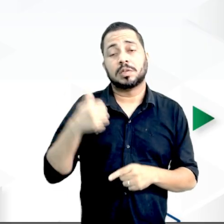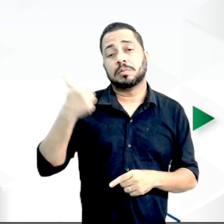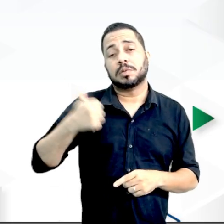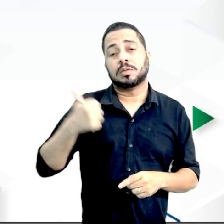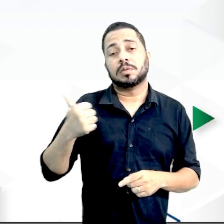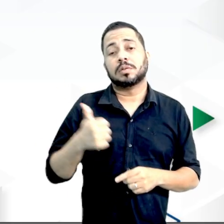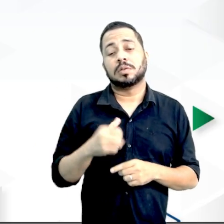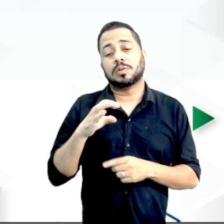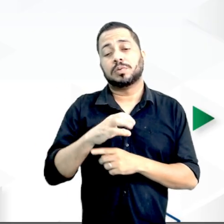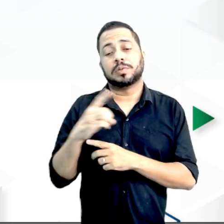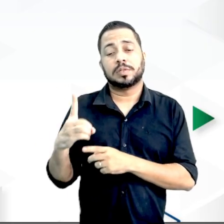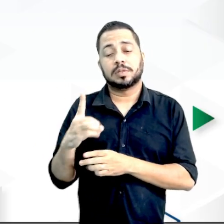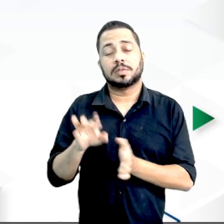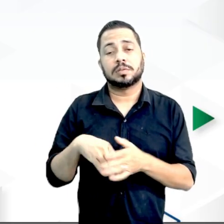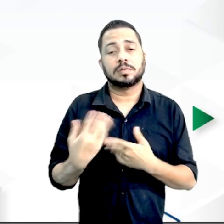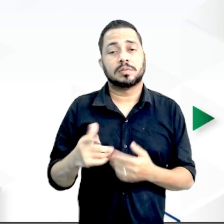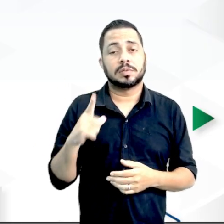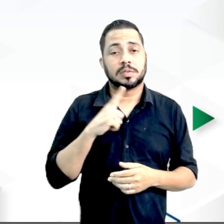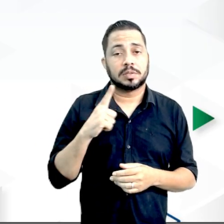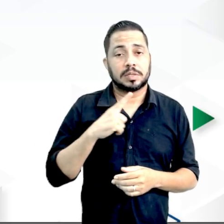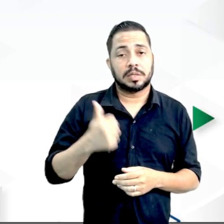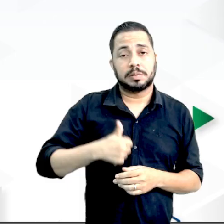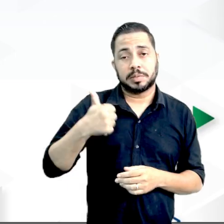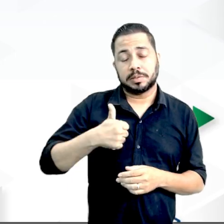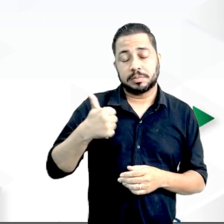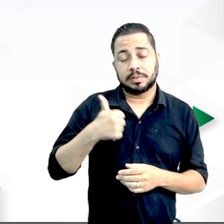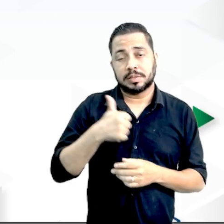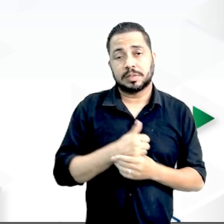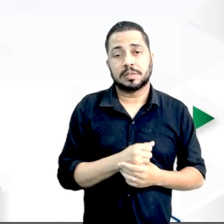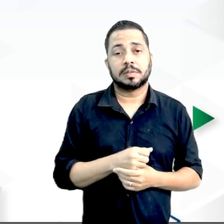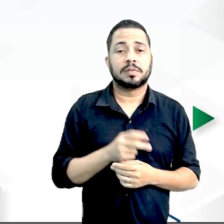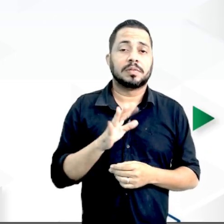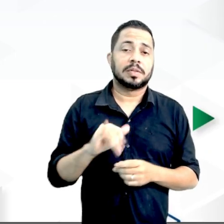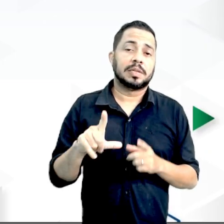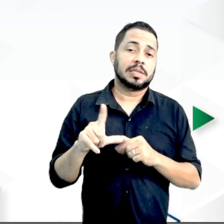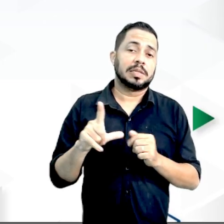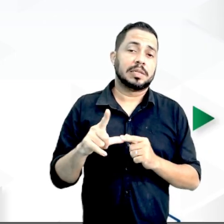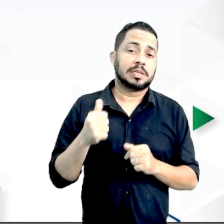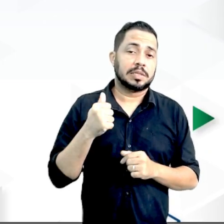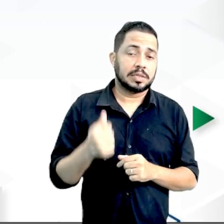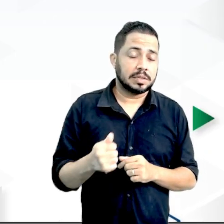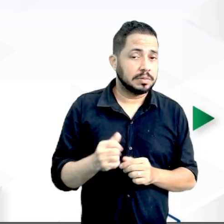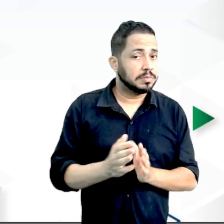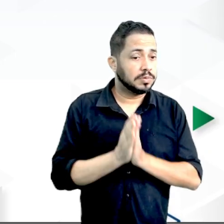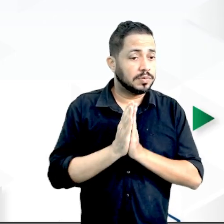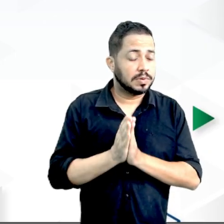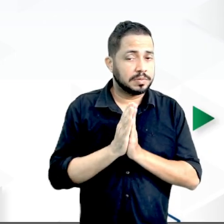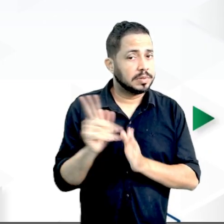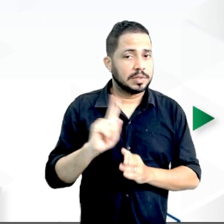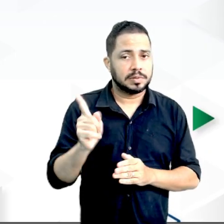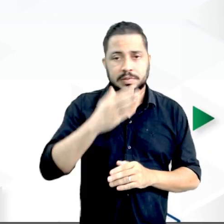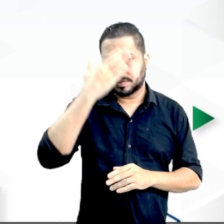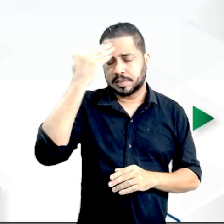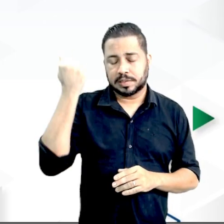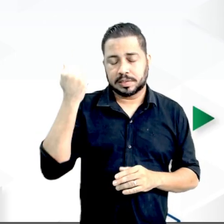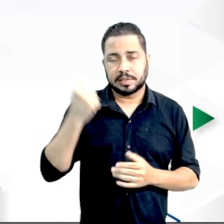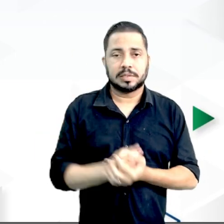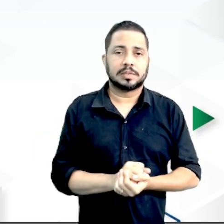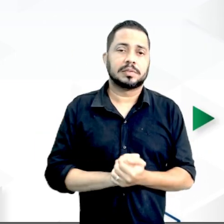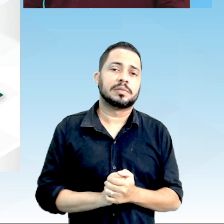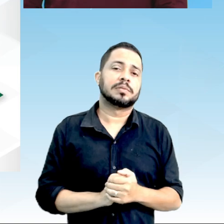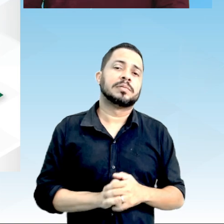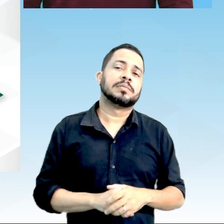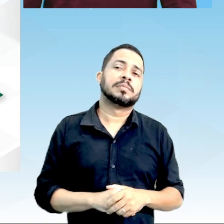as coordenadas. Então, nós temos a primeira coordenada vai para a letra A. Por favor, não esquece. Traz para cá, Manuel, por